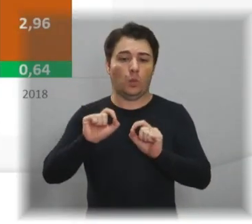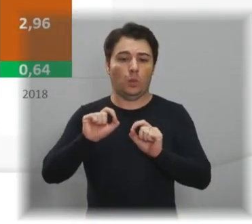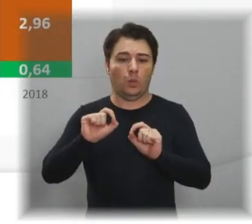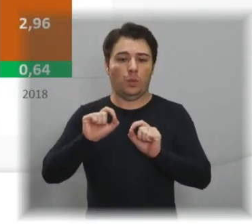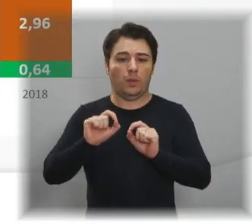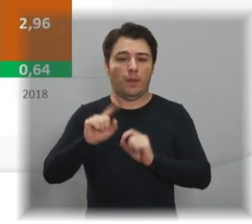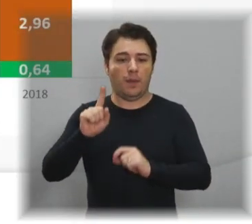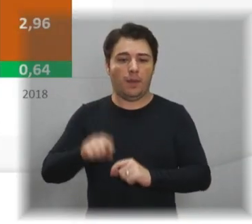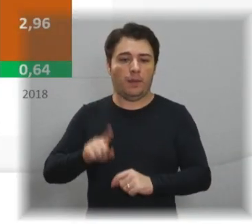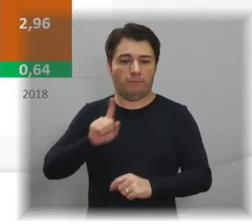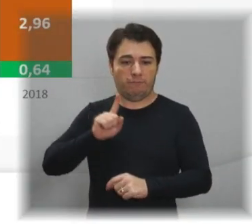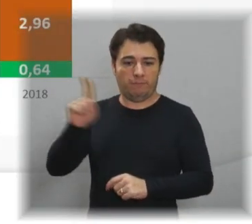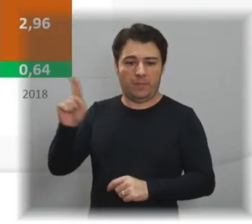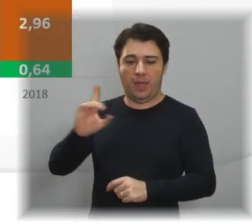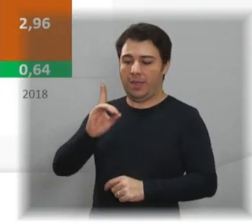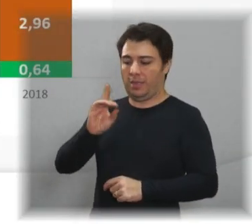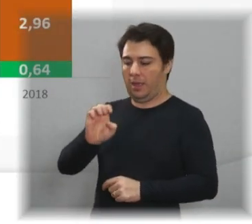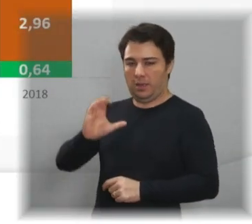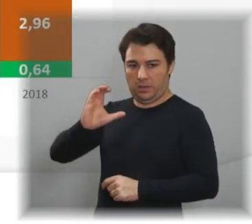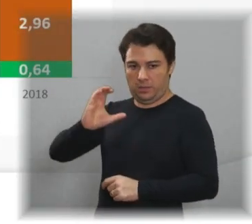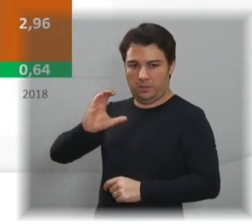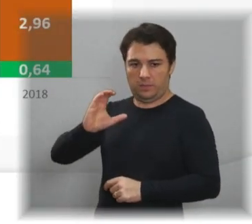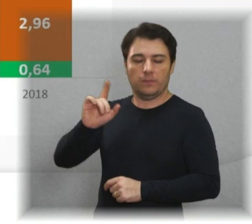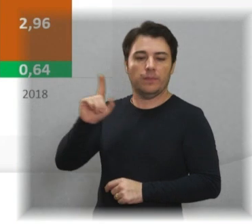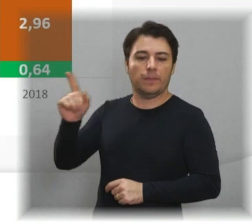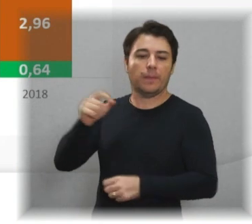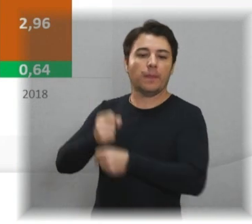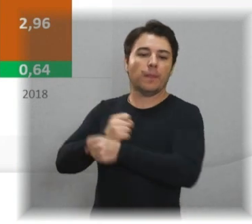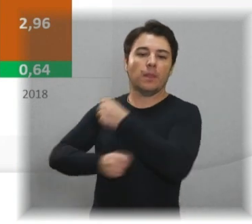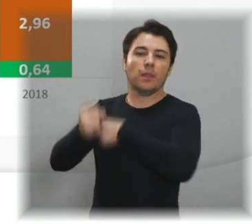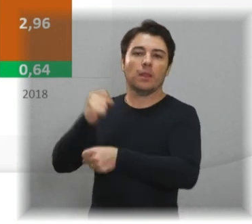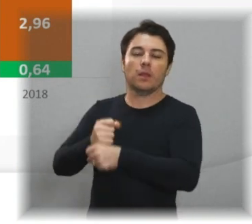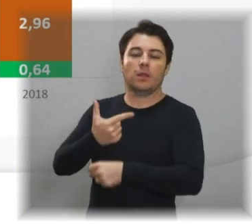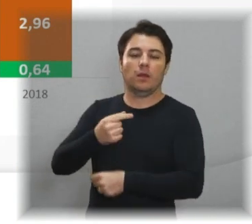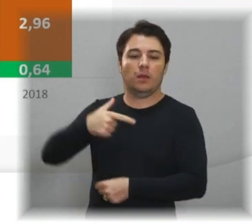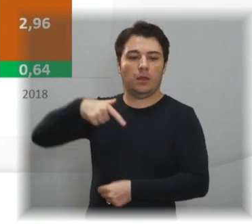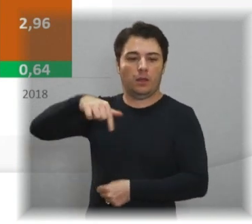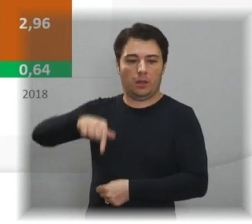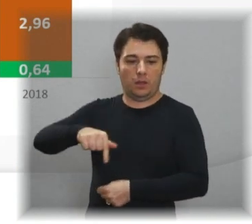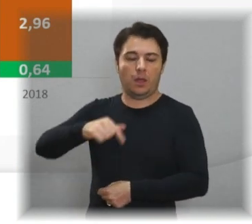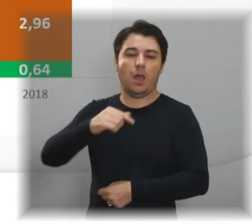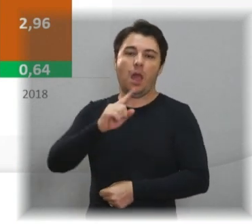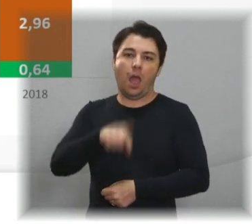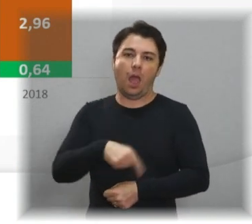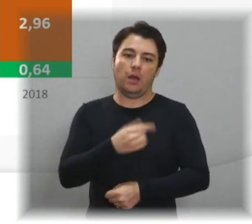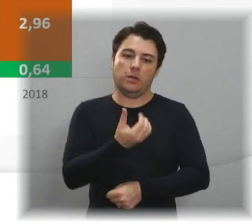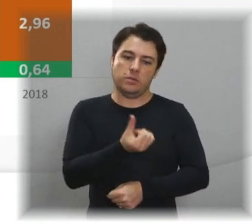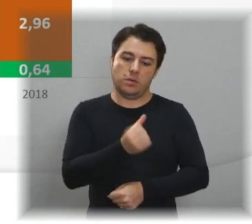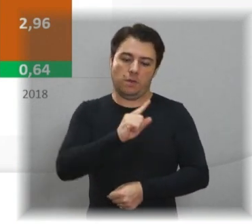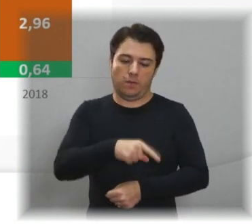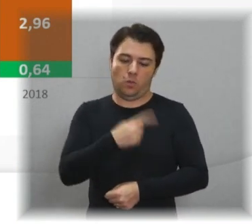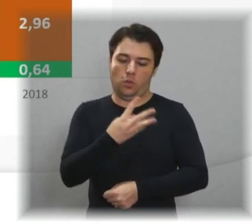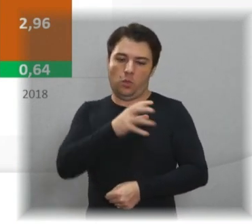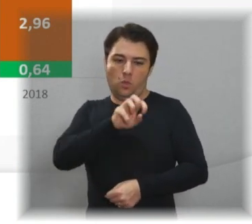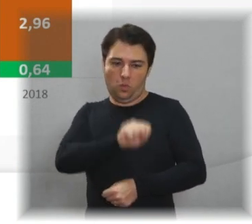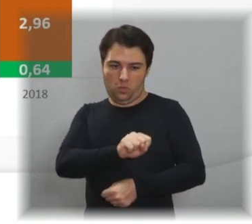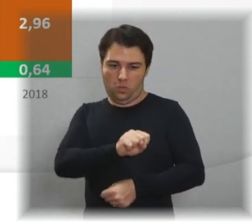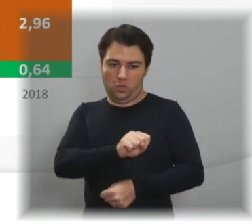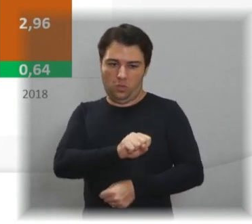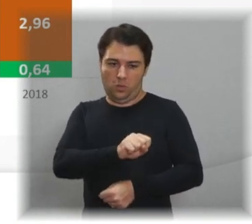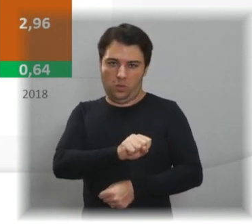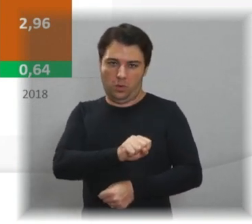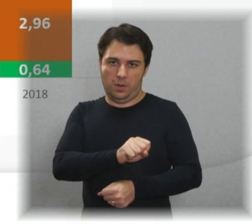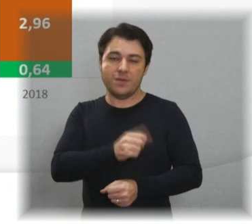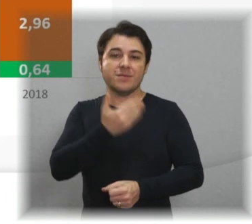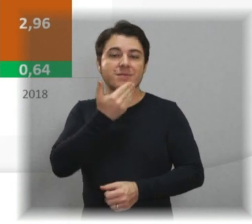tá aqui é o a duração equivalente em 2017 era de 6,48 horas em média consumidores